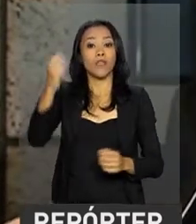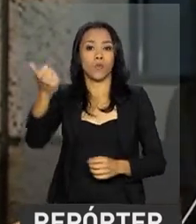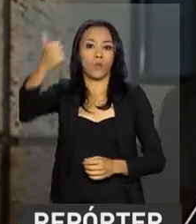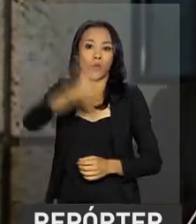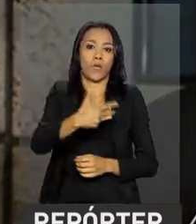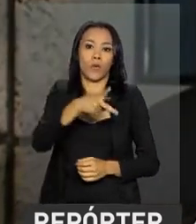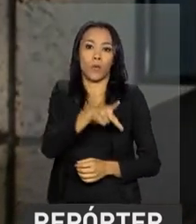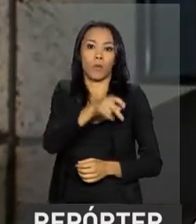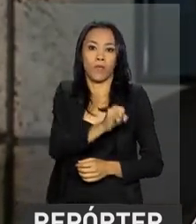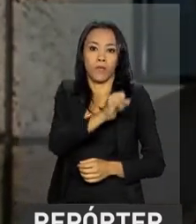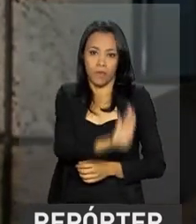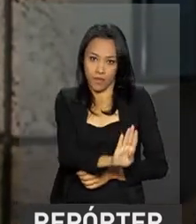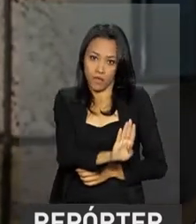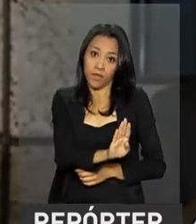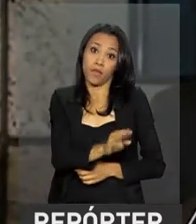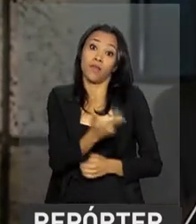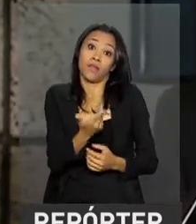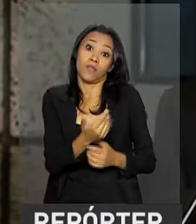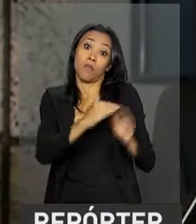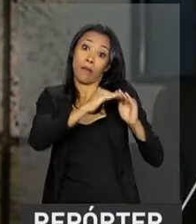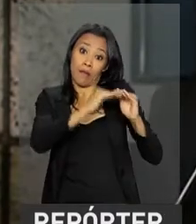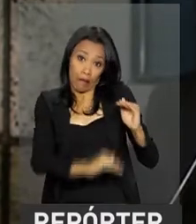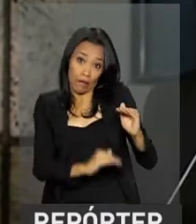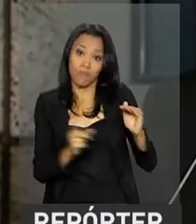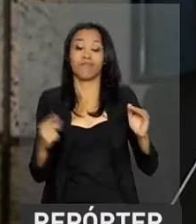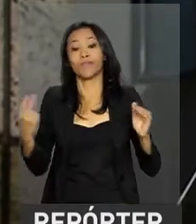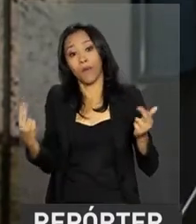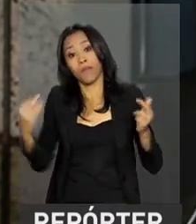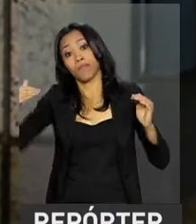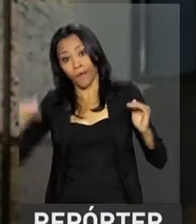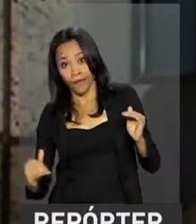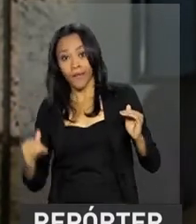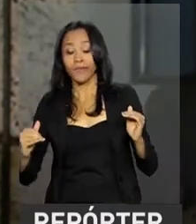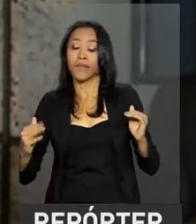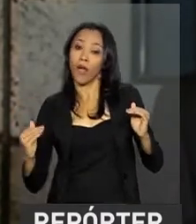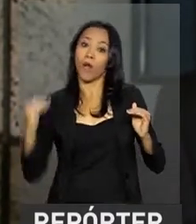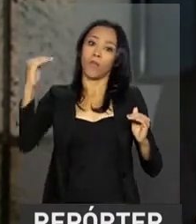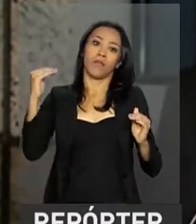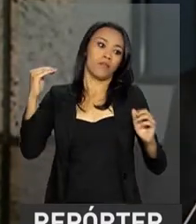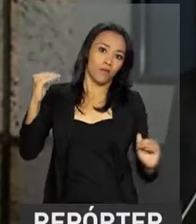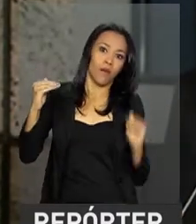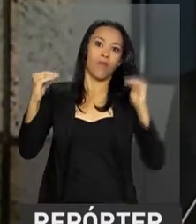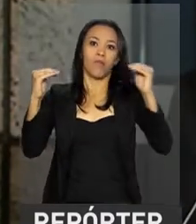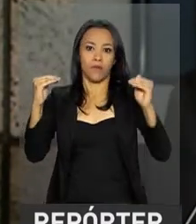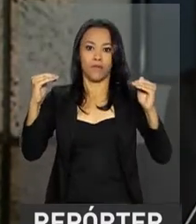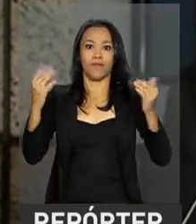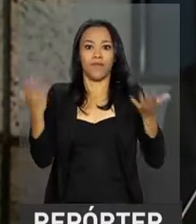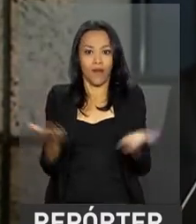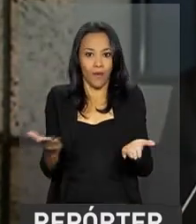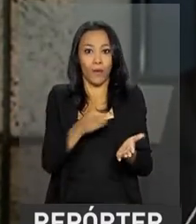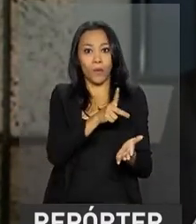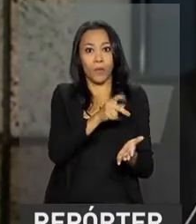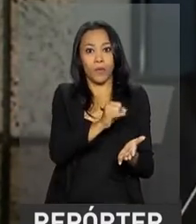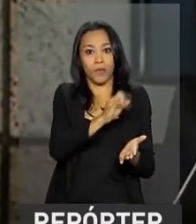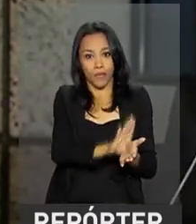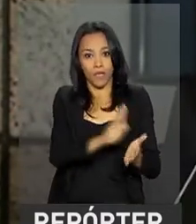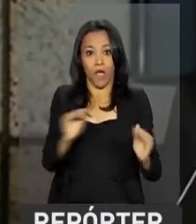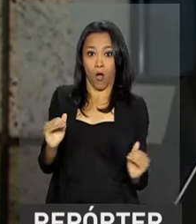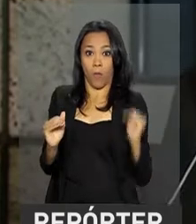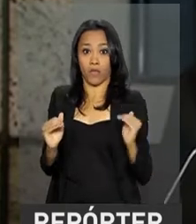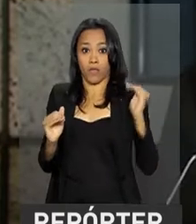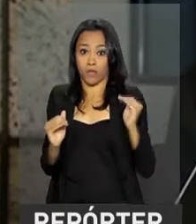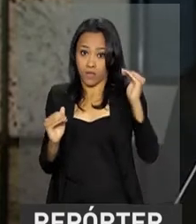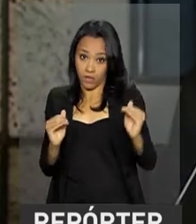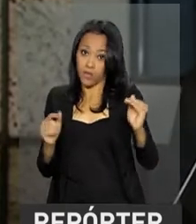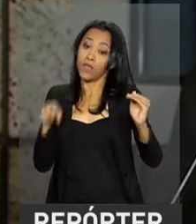cair mais do que o quinto como ficar caindo há agora optou crescendo então é normal que a arrecadação